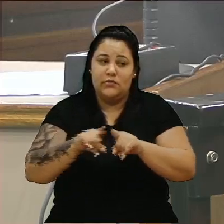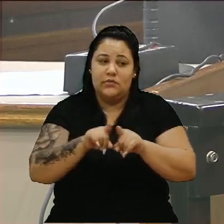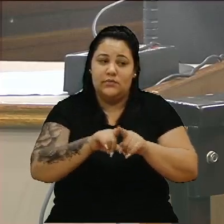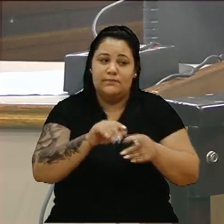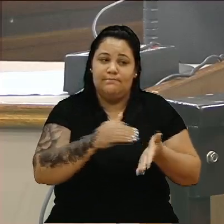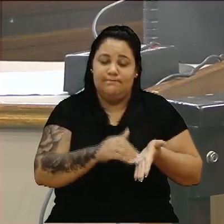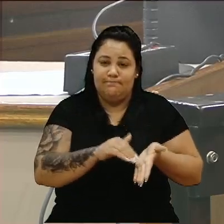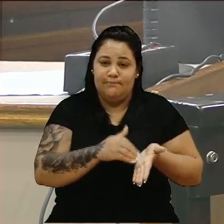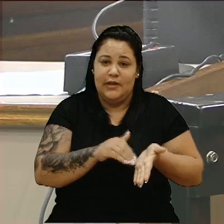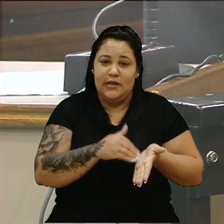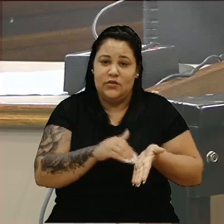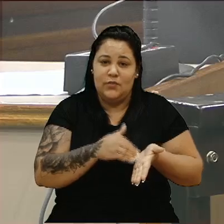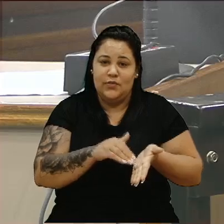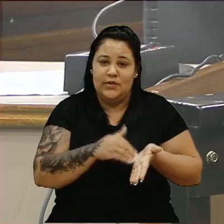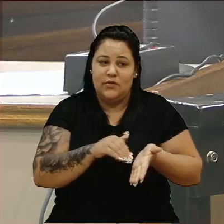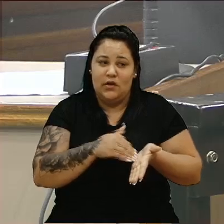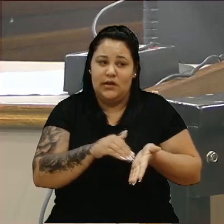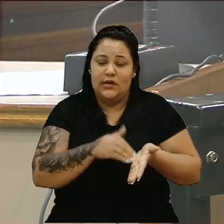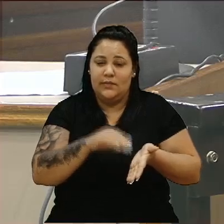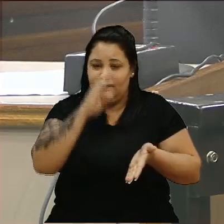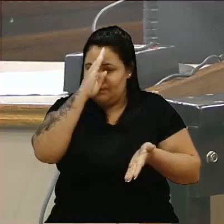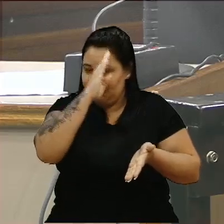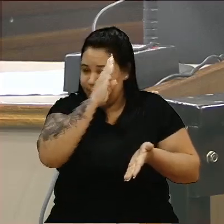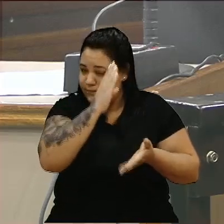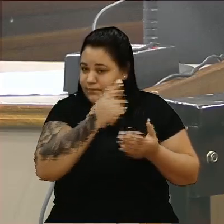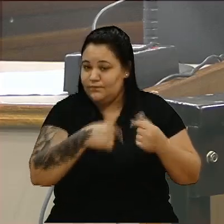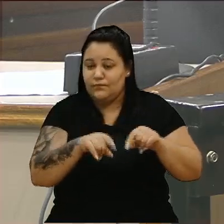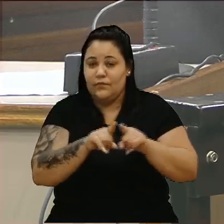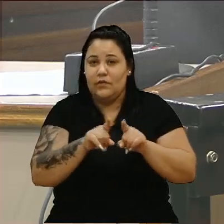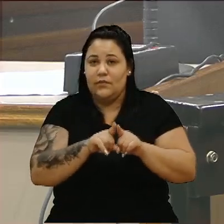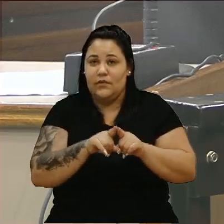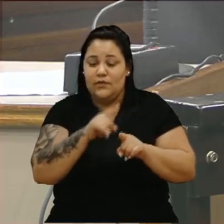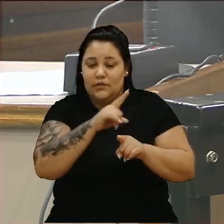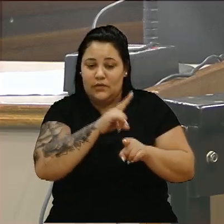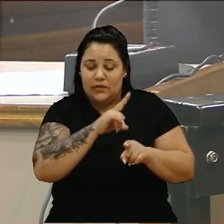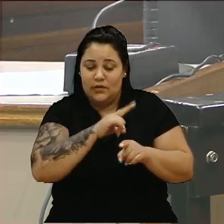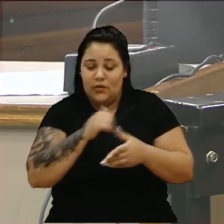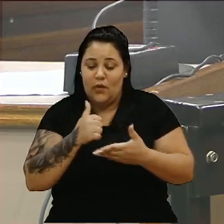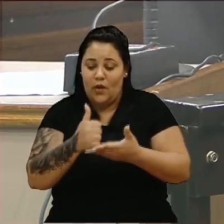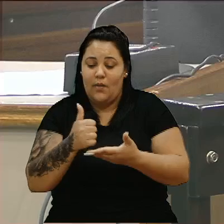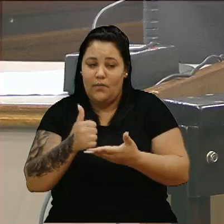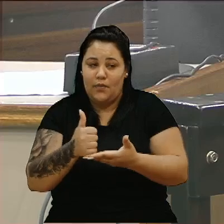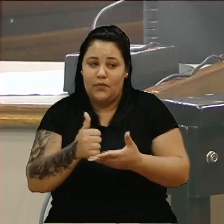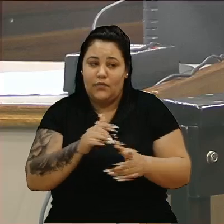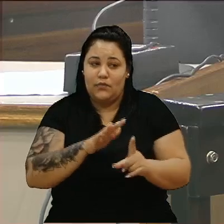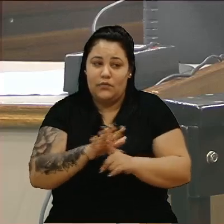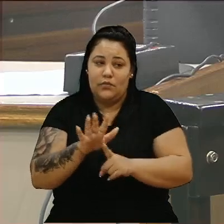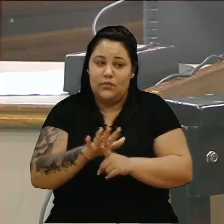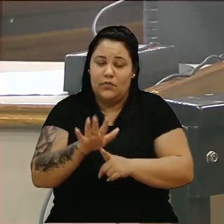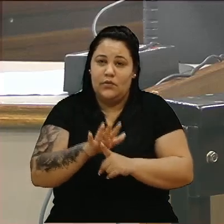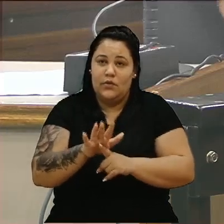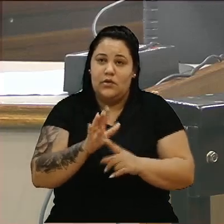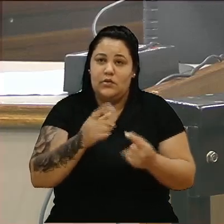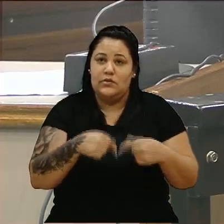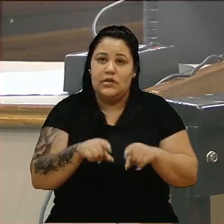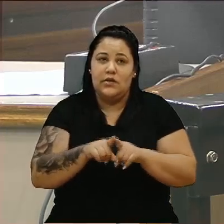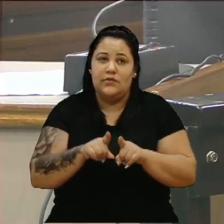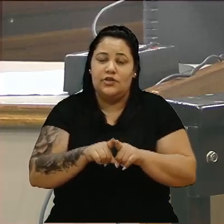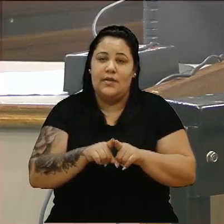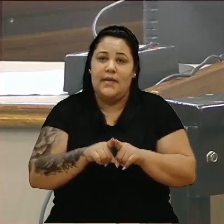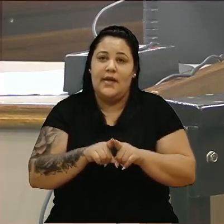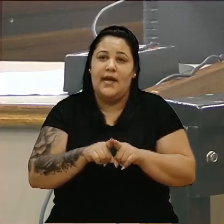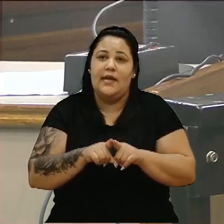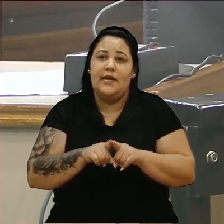que tem nos dado bom suporte ali nas demandas que eu tive, inclusive já agendei para que